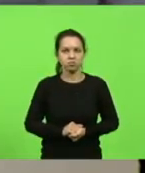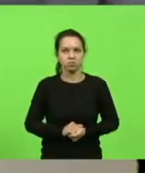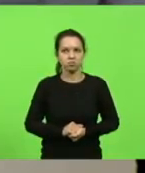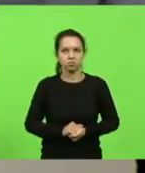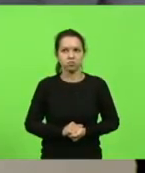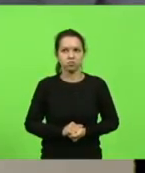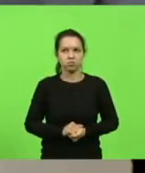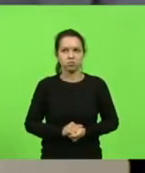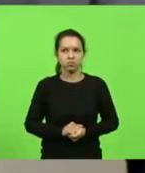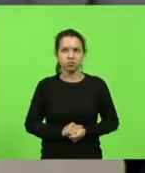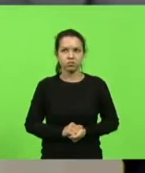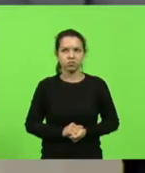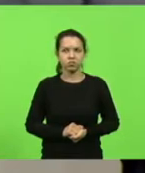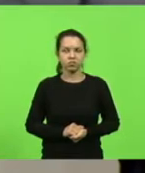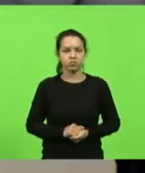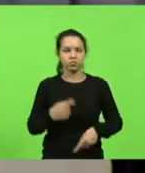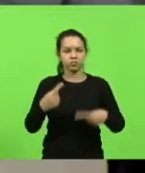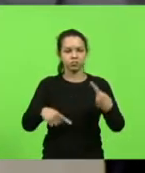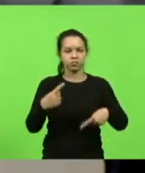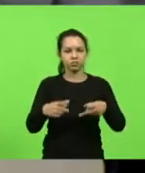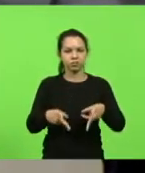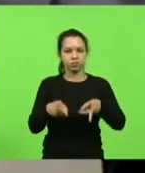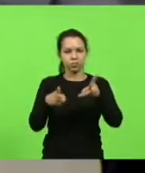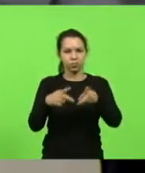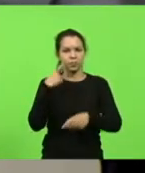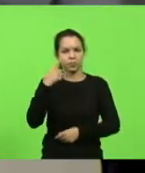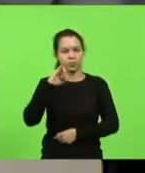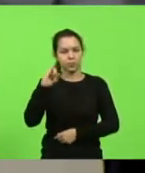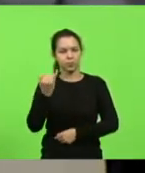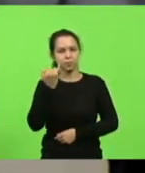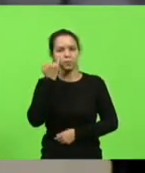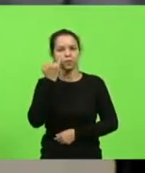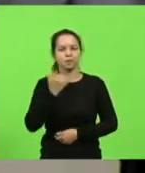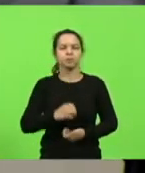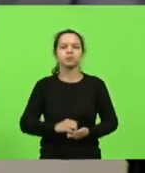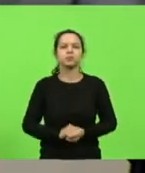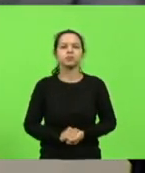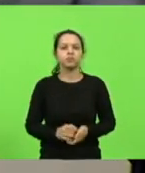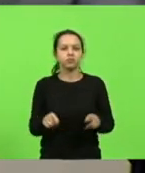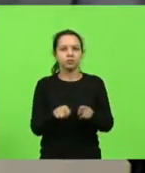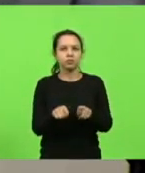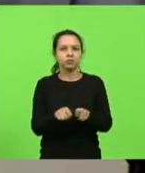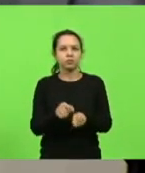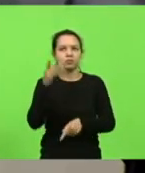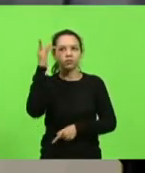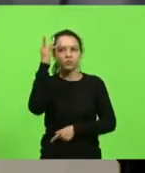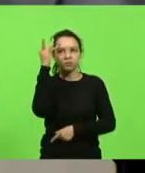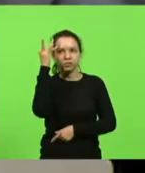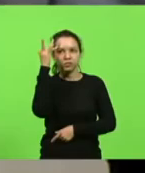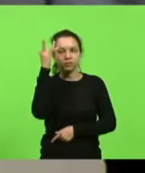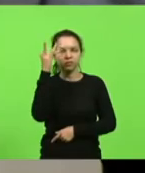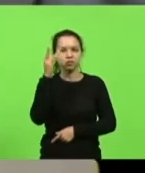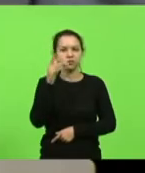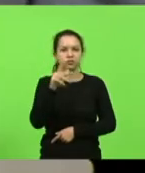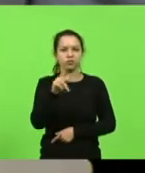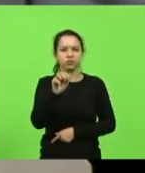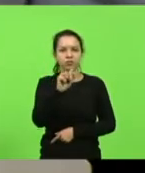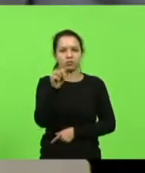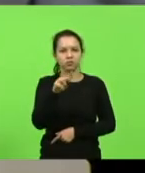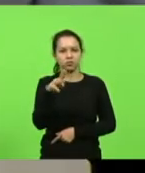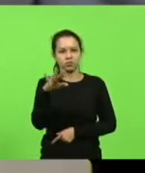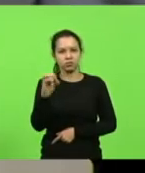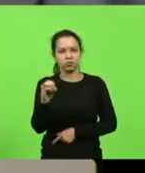Presidente. Sim, para discutir ainda a matéria, deputado Jessé Lopes. Eu também acho que Pazuello ainda não foi dos